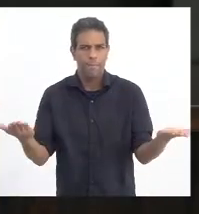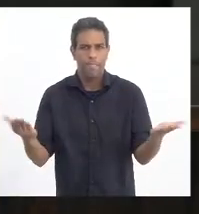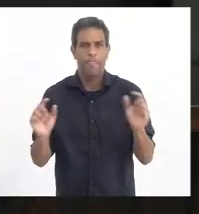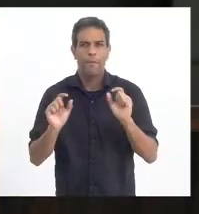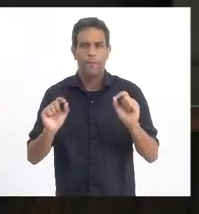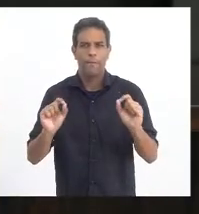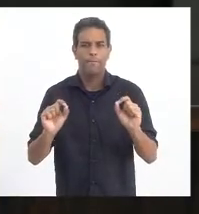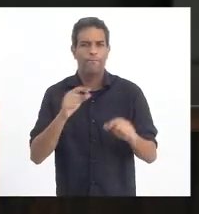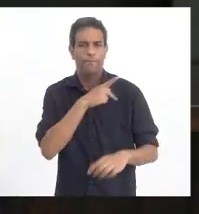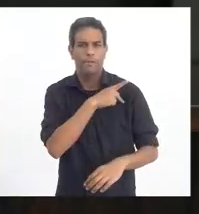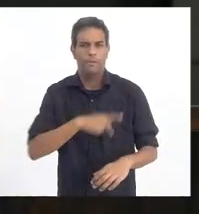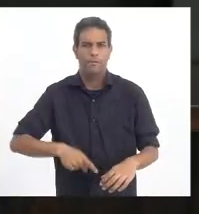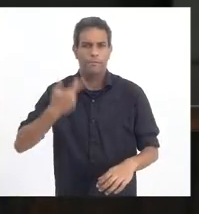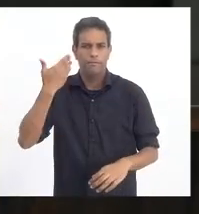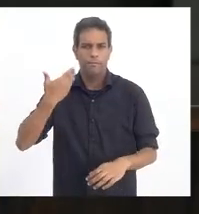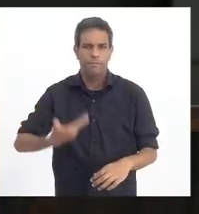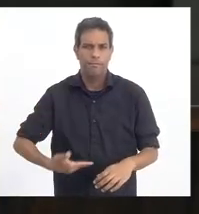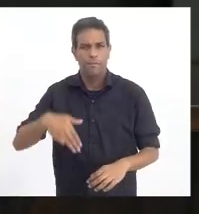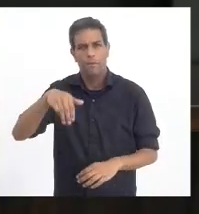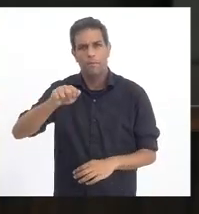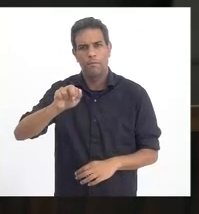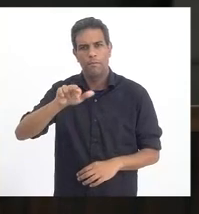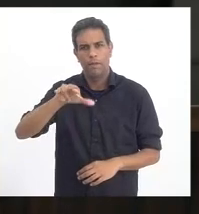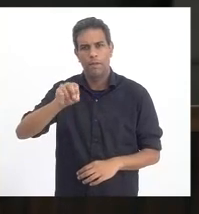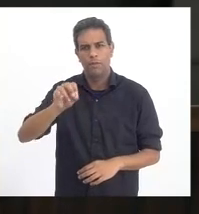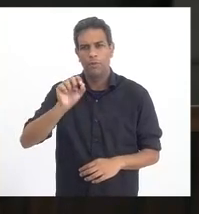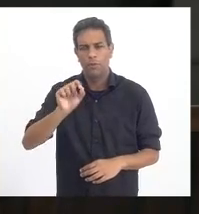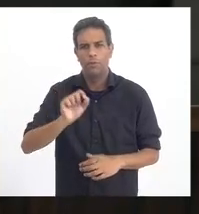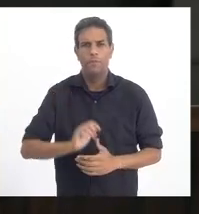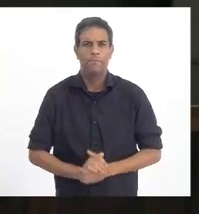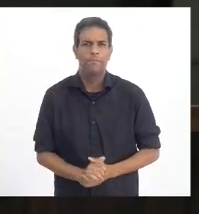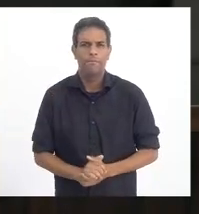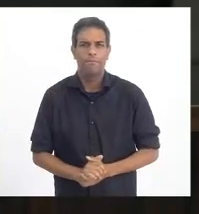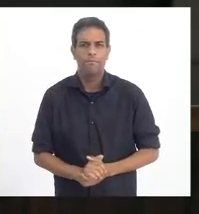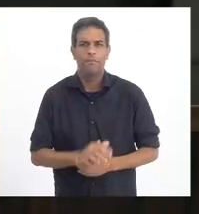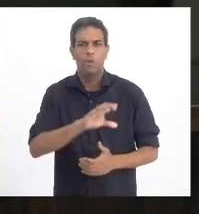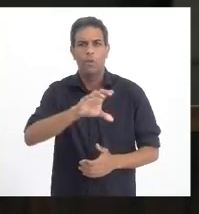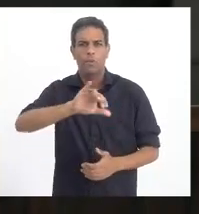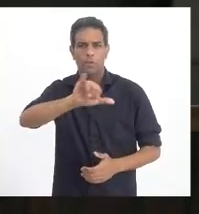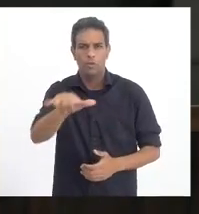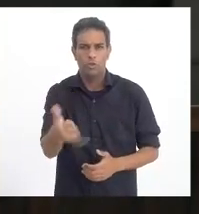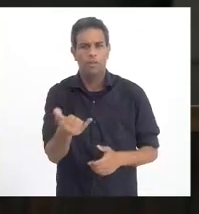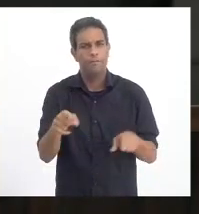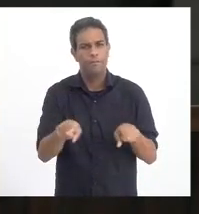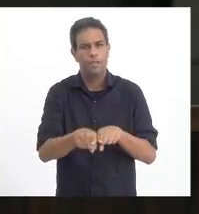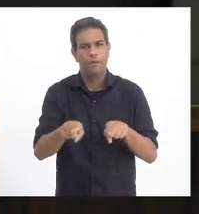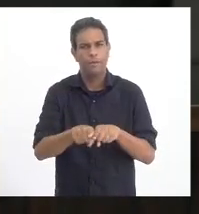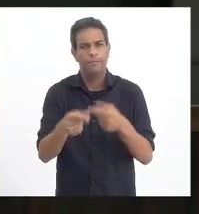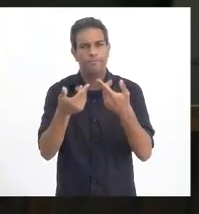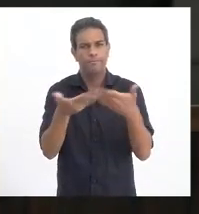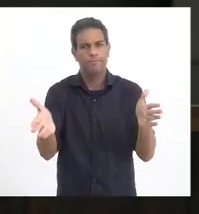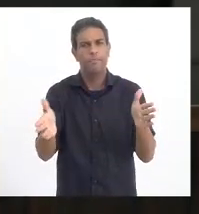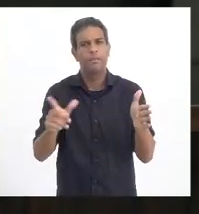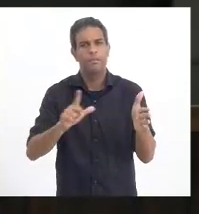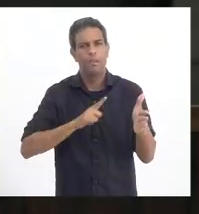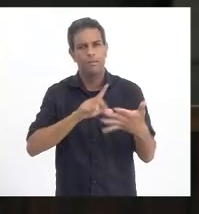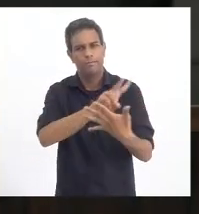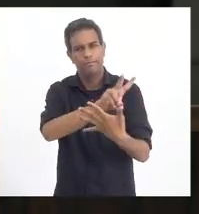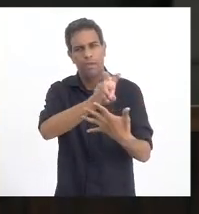o filme presidida Deputado Márcio Pacheco em nome da comissão de conselho de Justiça nos